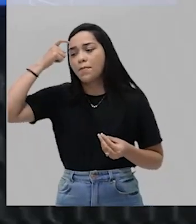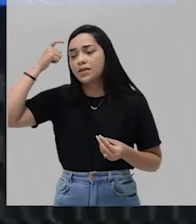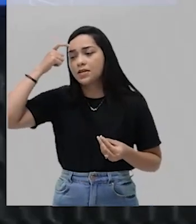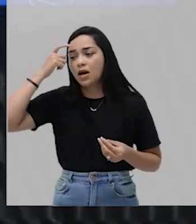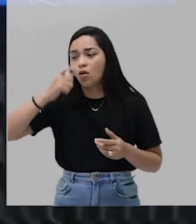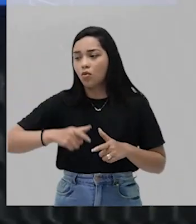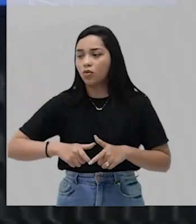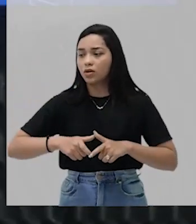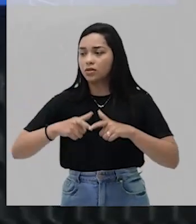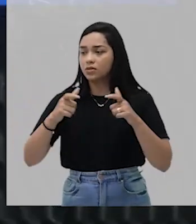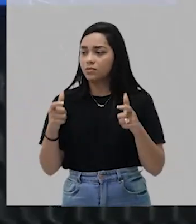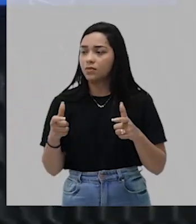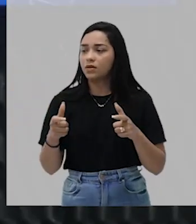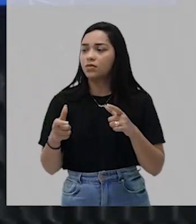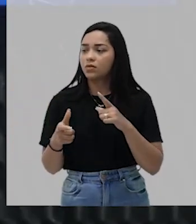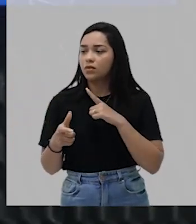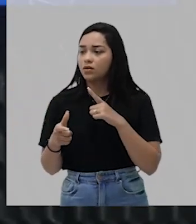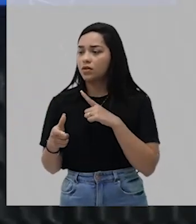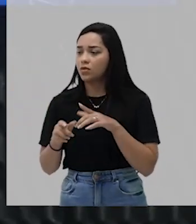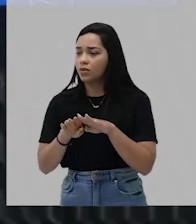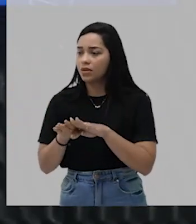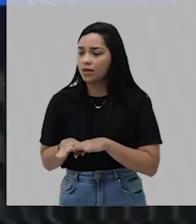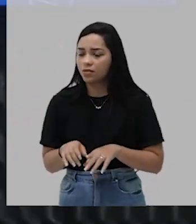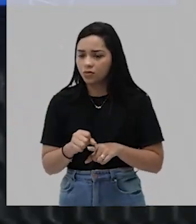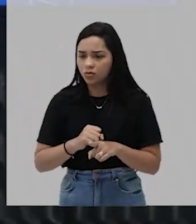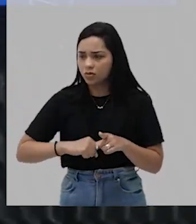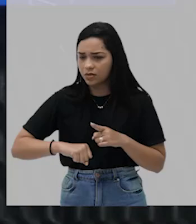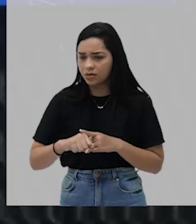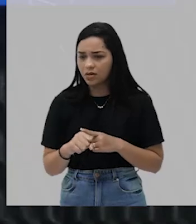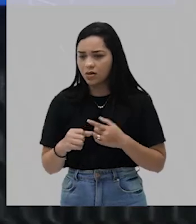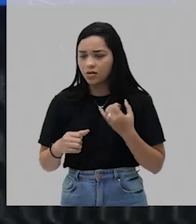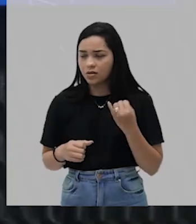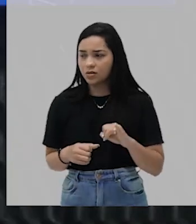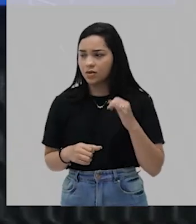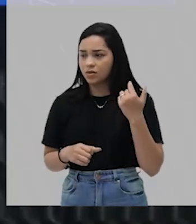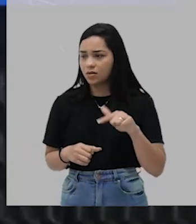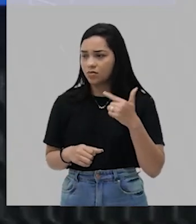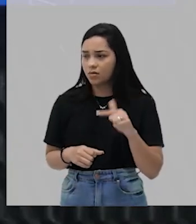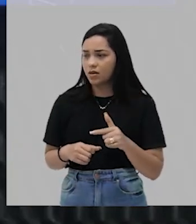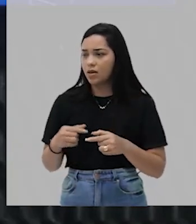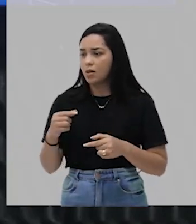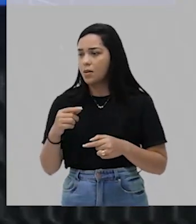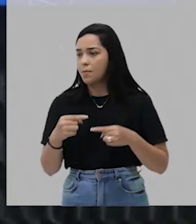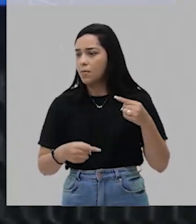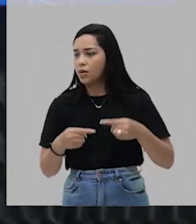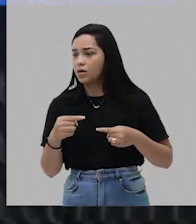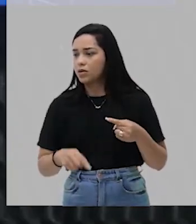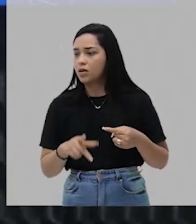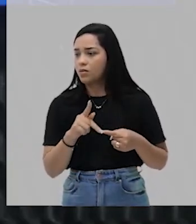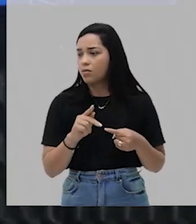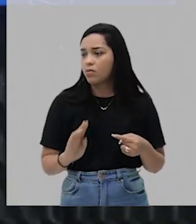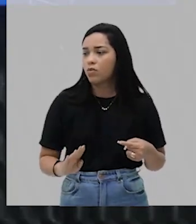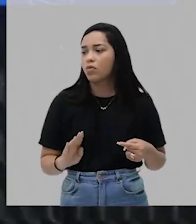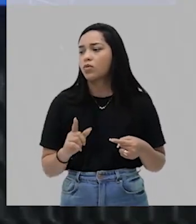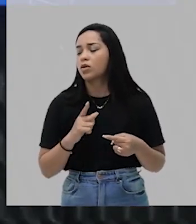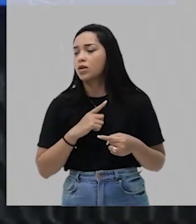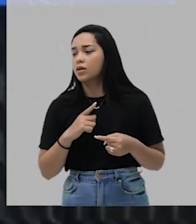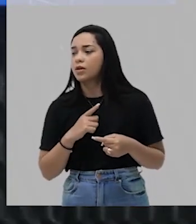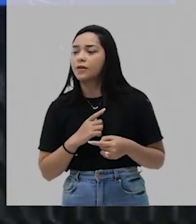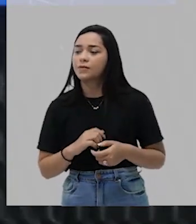um crescimento com equilíbrio social se não se tiver políticas públicas de distribuição de